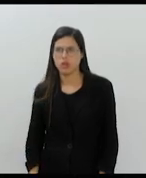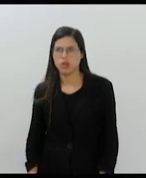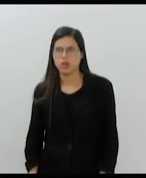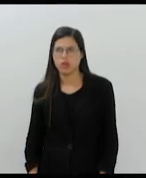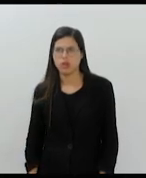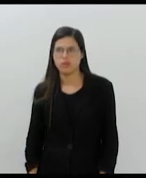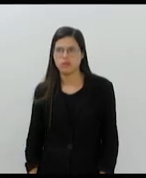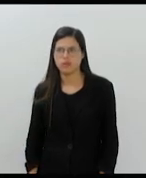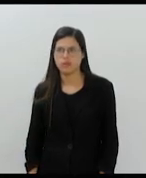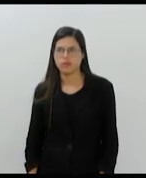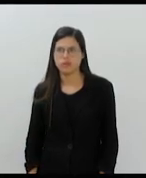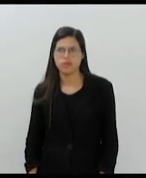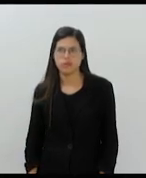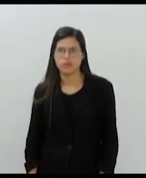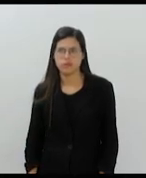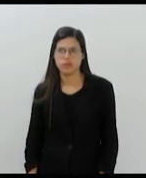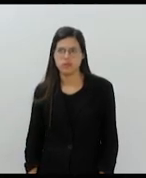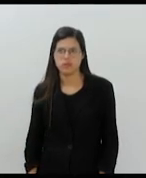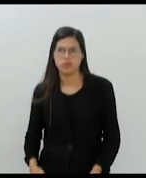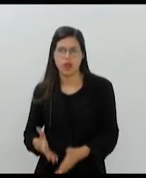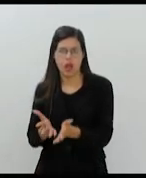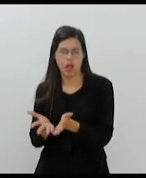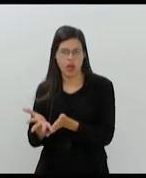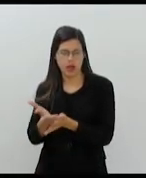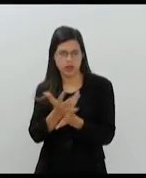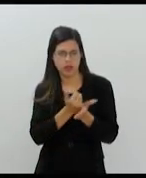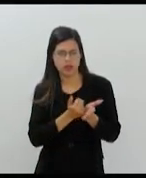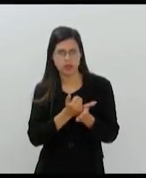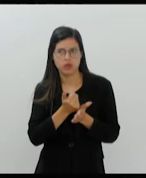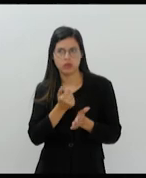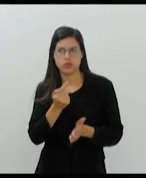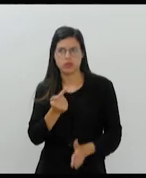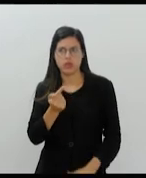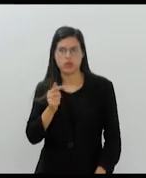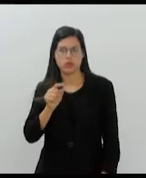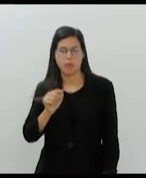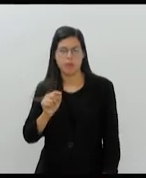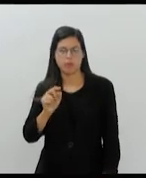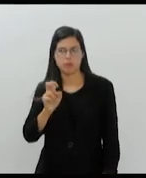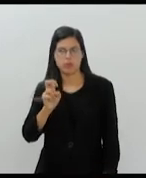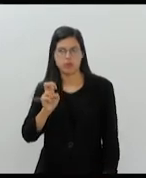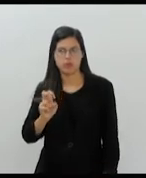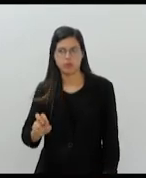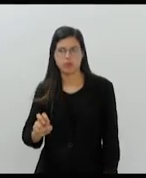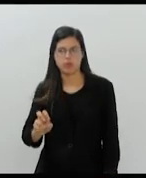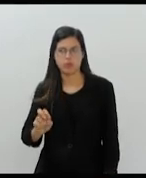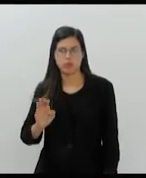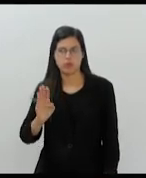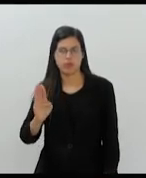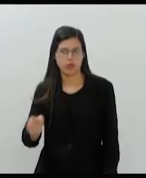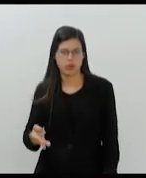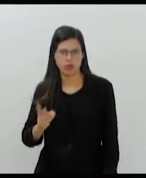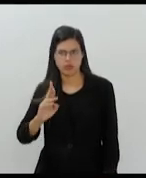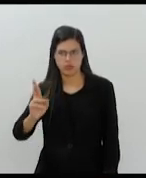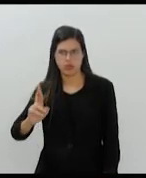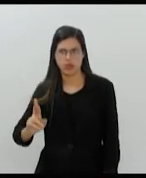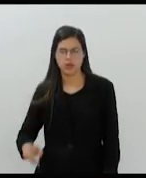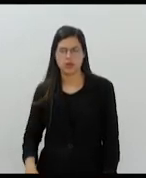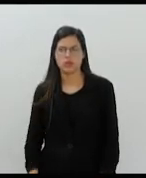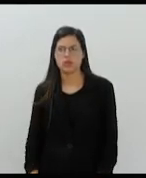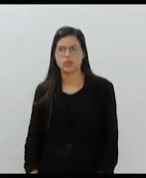receita de 107,5 bilhões de reais. Logo,